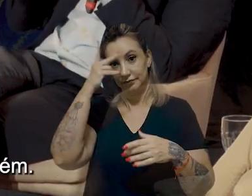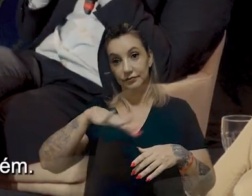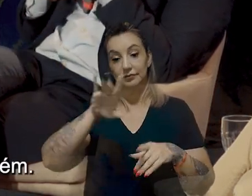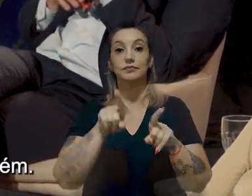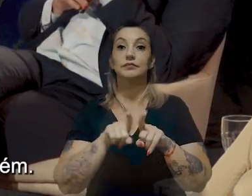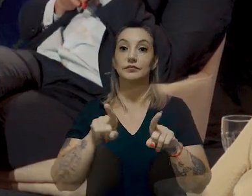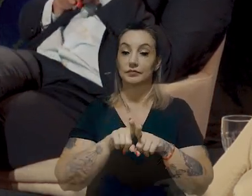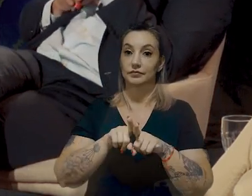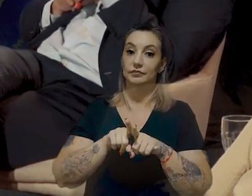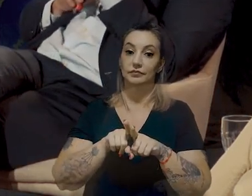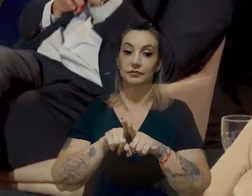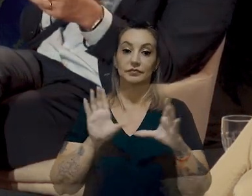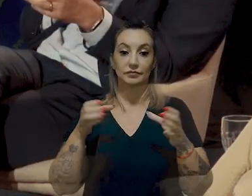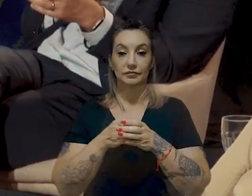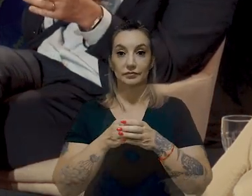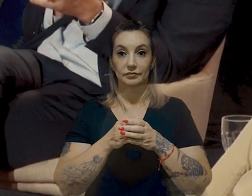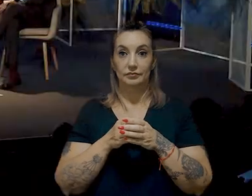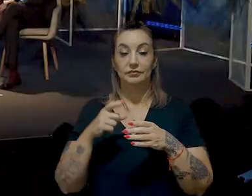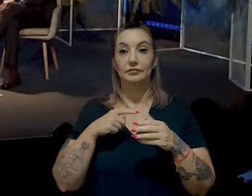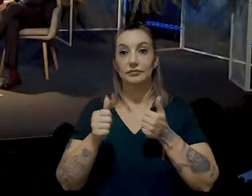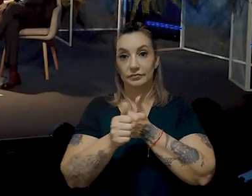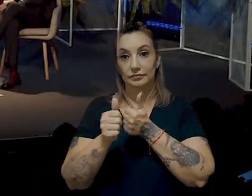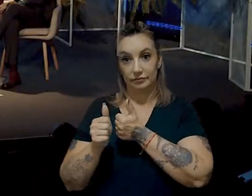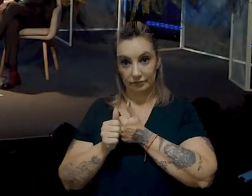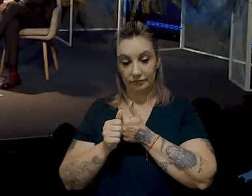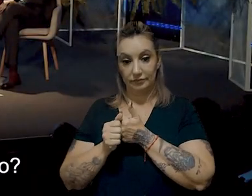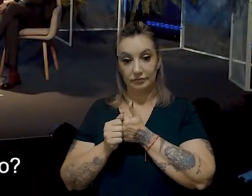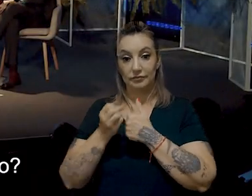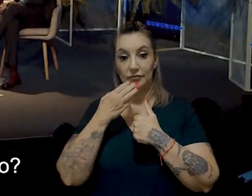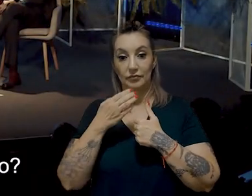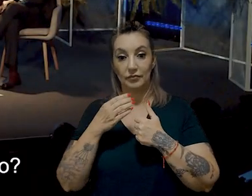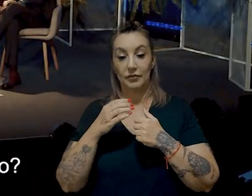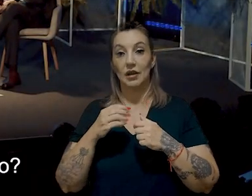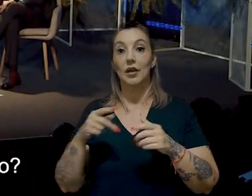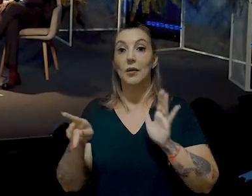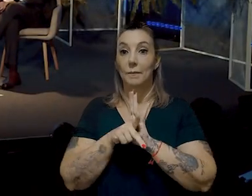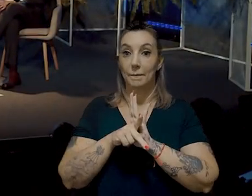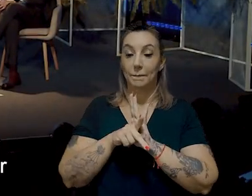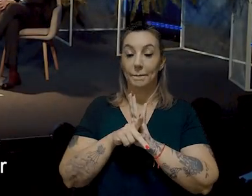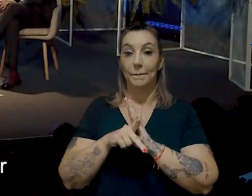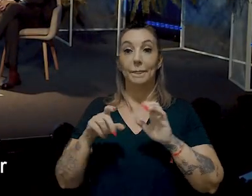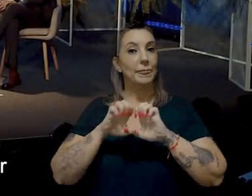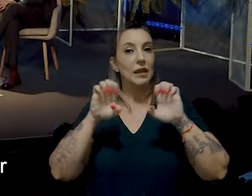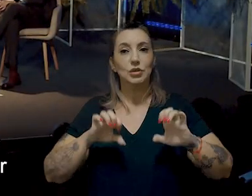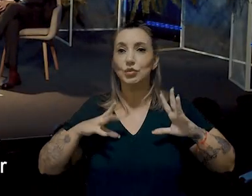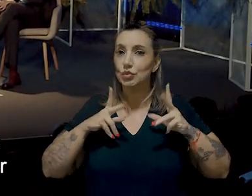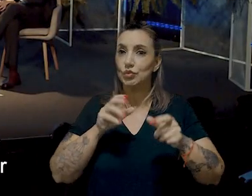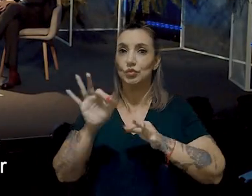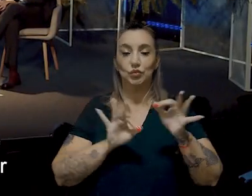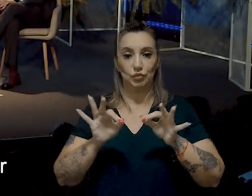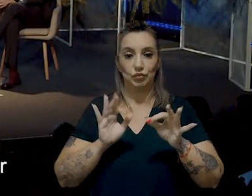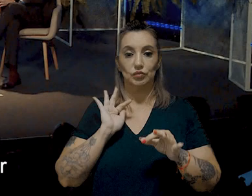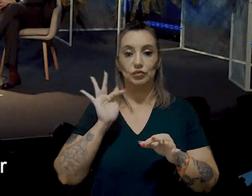o pessoal também né A equipe da companhia também tá acompanhando você tem uma boa gênero proprietário então de fato você precisa estruturar todo o